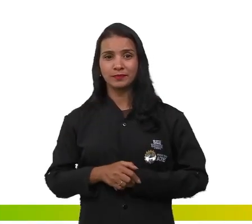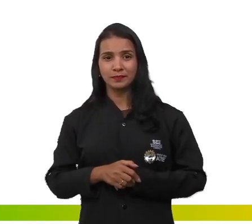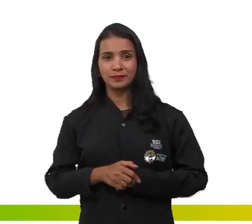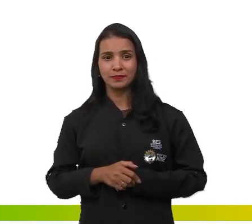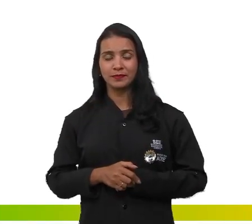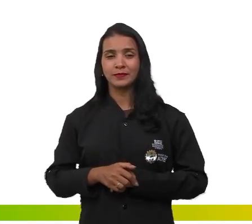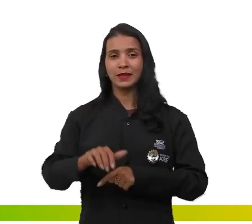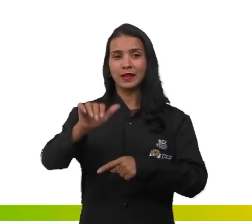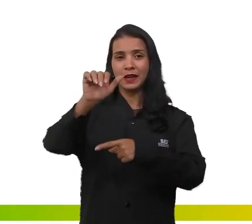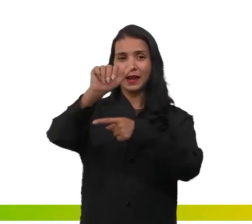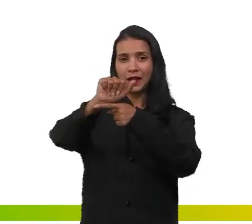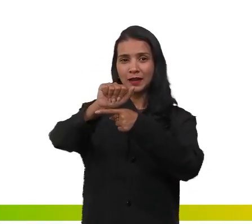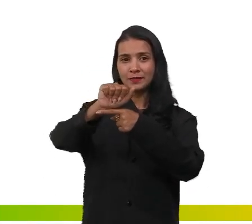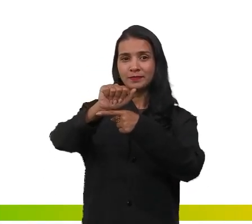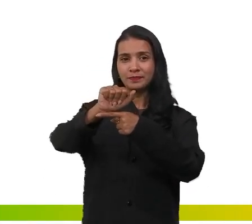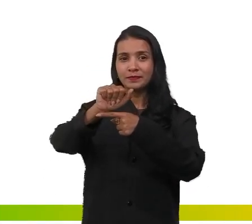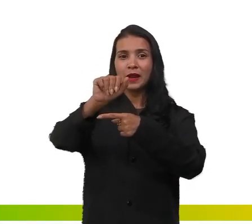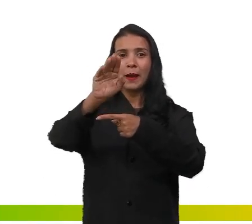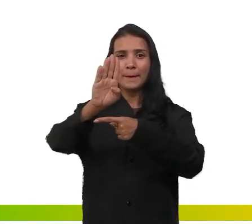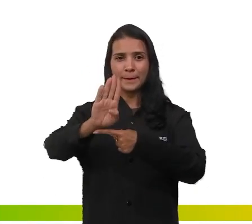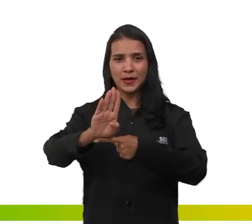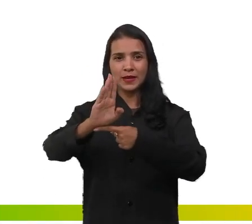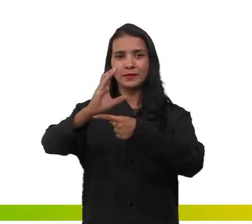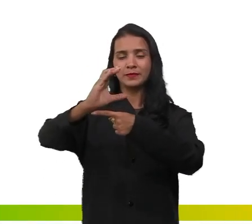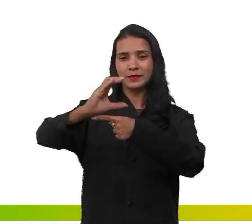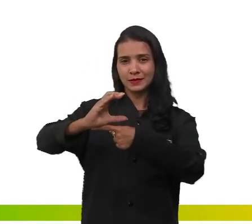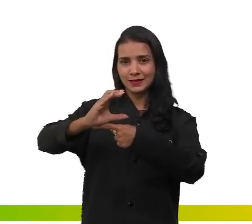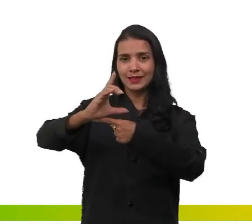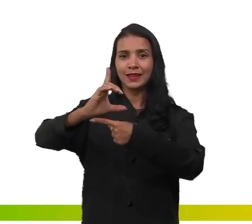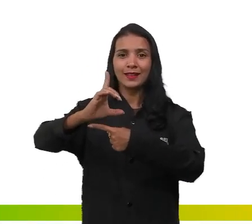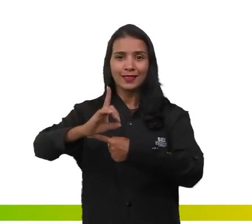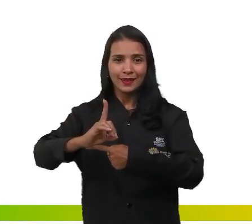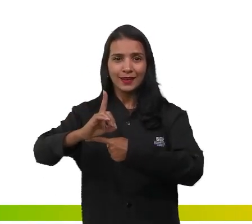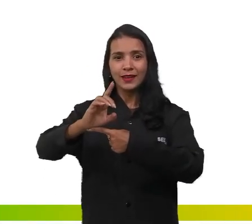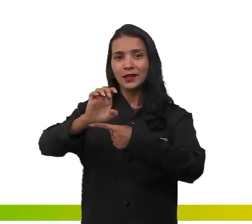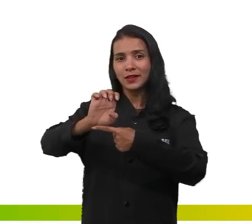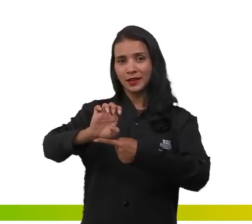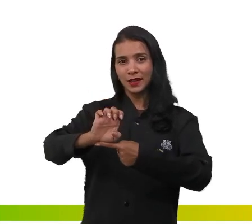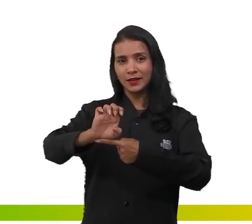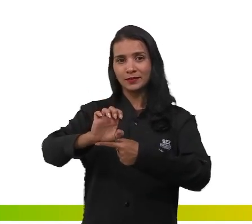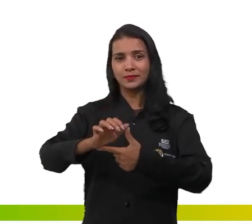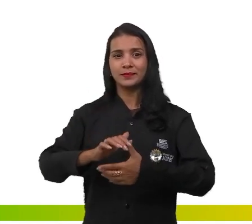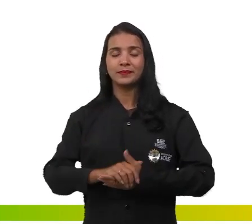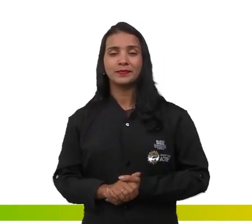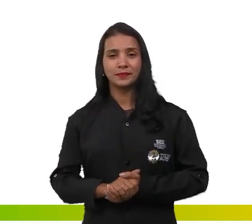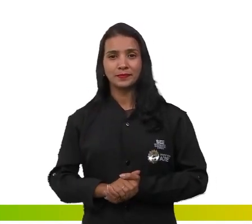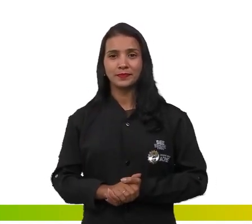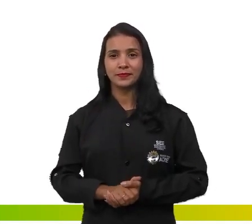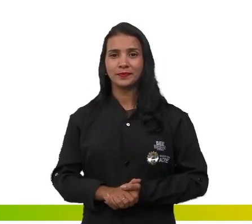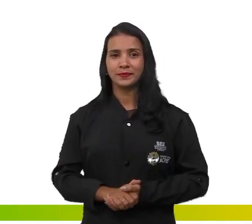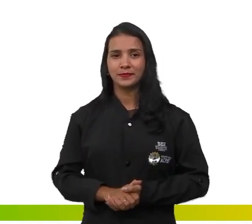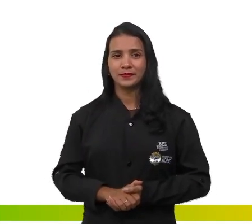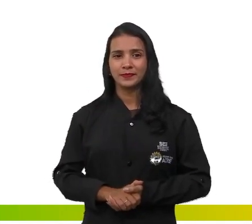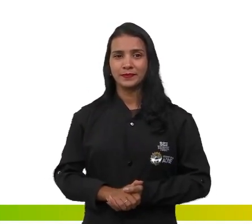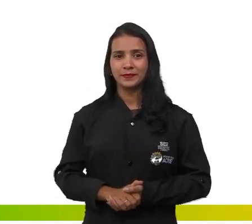múltiplos. B, ligado ao sexo. C, dominância simples. D, codominância. Ou